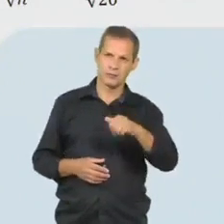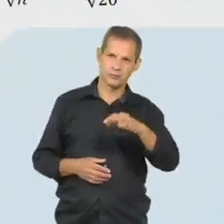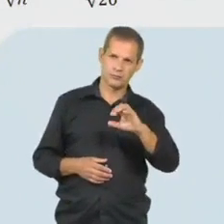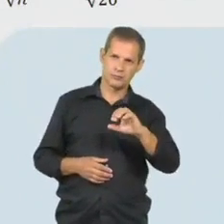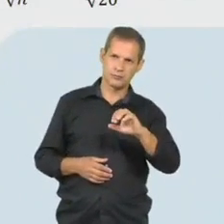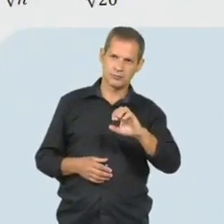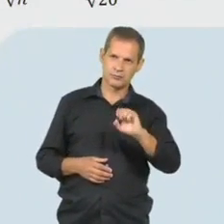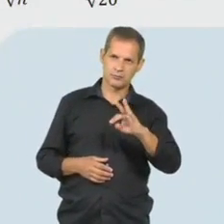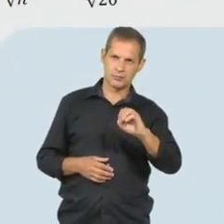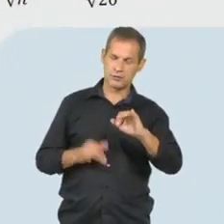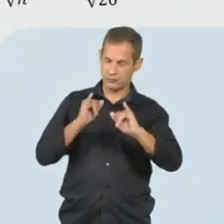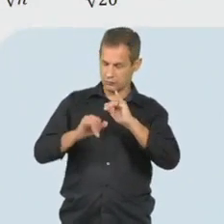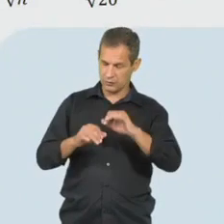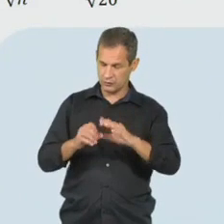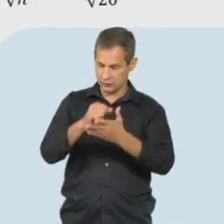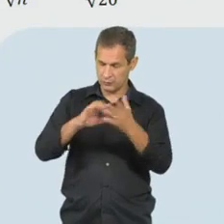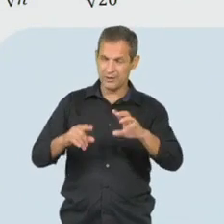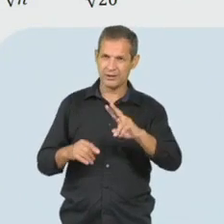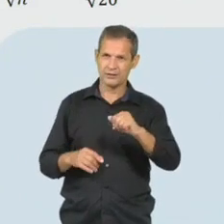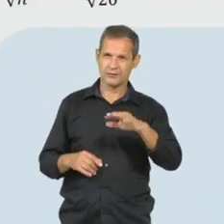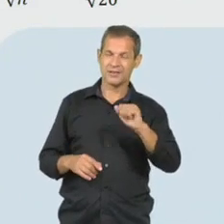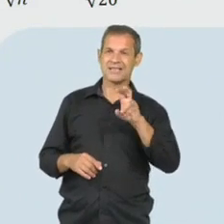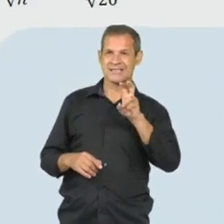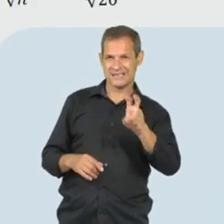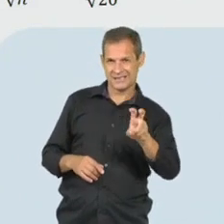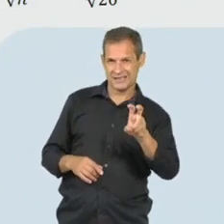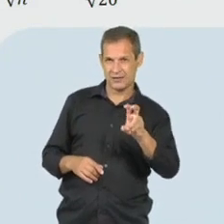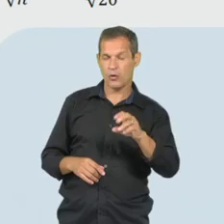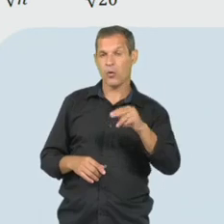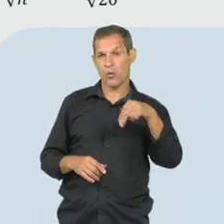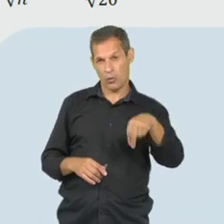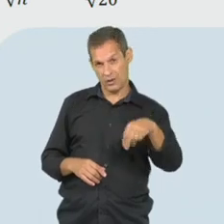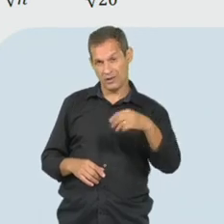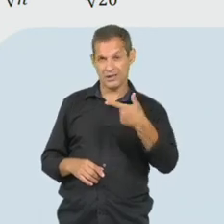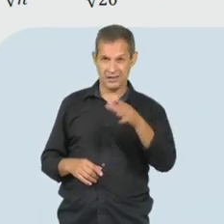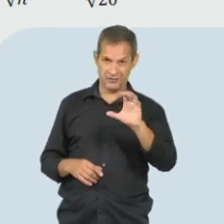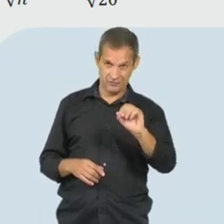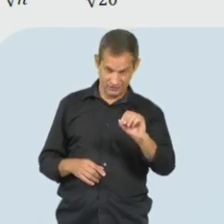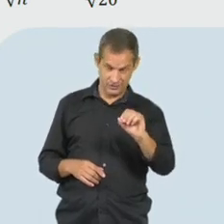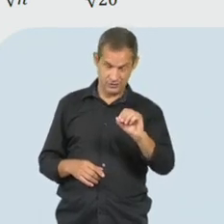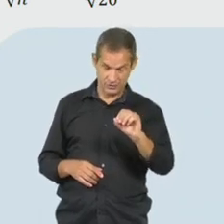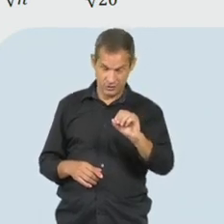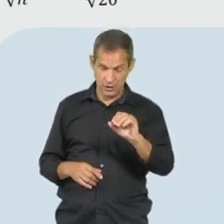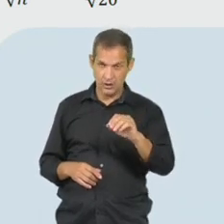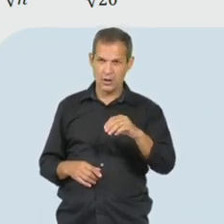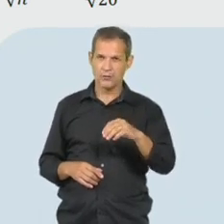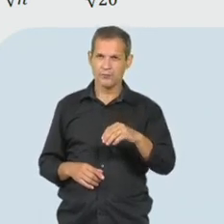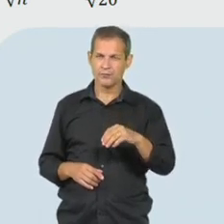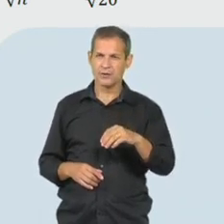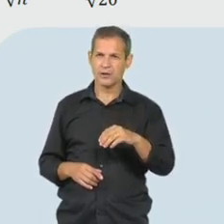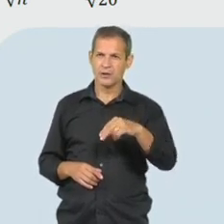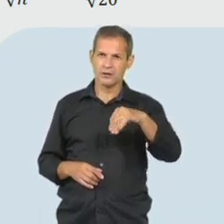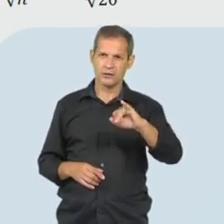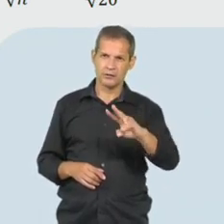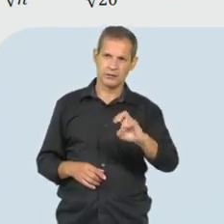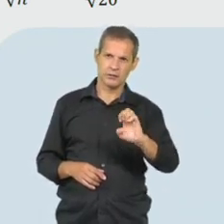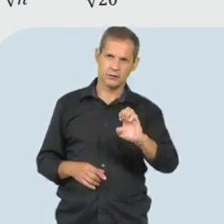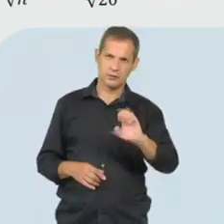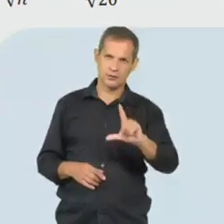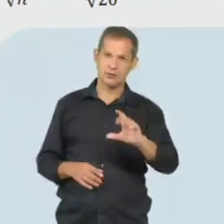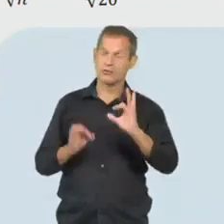que o exercício já passou. A minha variância é 5, o N ele falou que é 20, e o meu nível de precisão é de